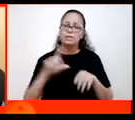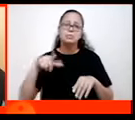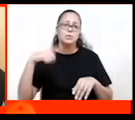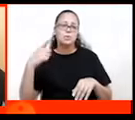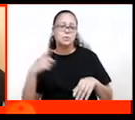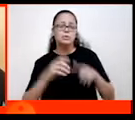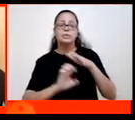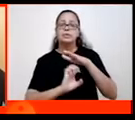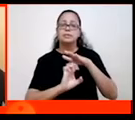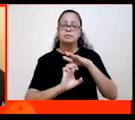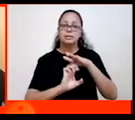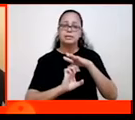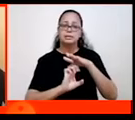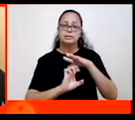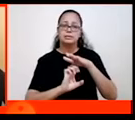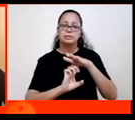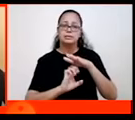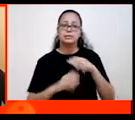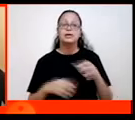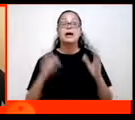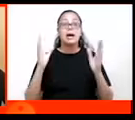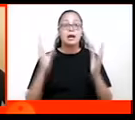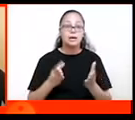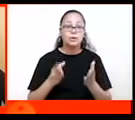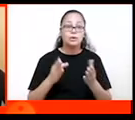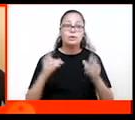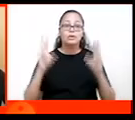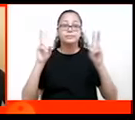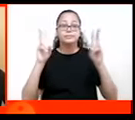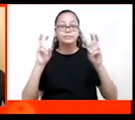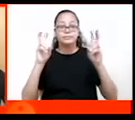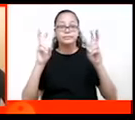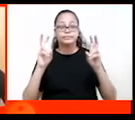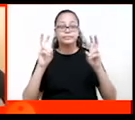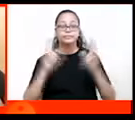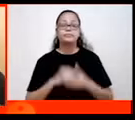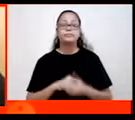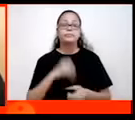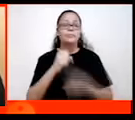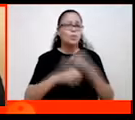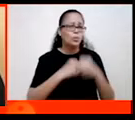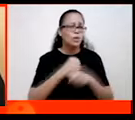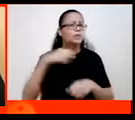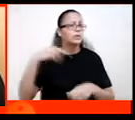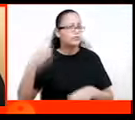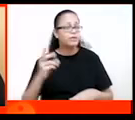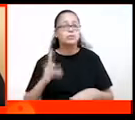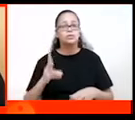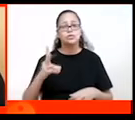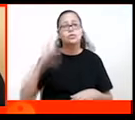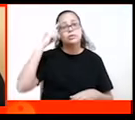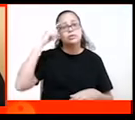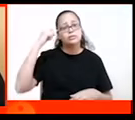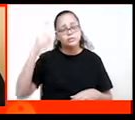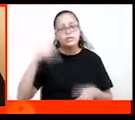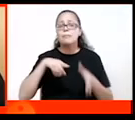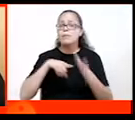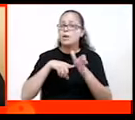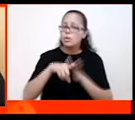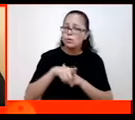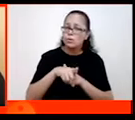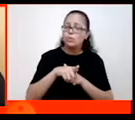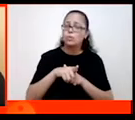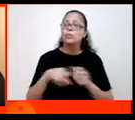industriais, certo? Pessoal, então faltou só o toyotismo. O ano que vem a gente continua. Qualquer dúvida, vocês direcionem ao grupo,